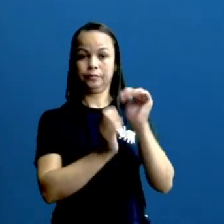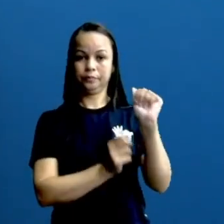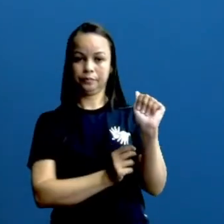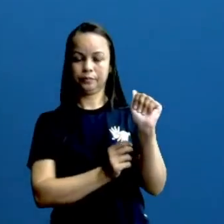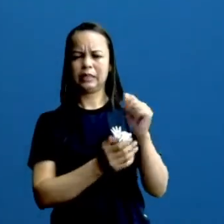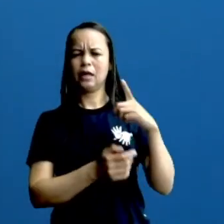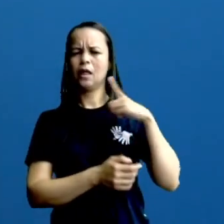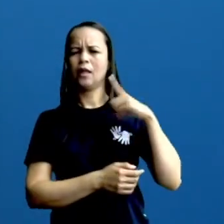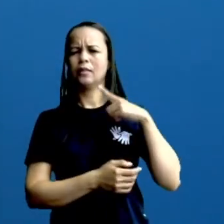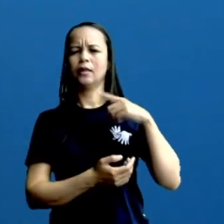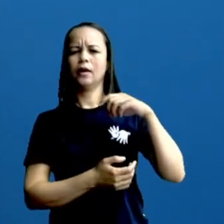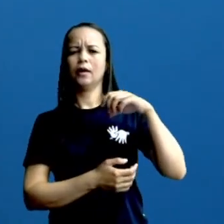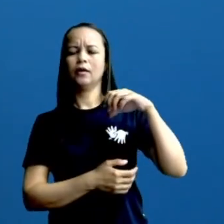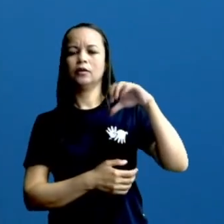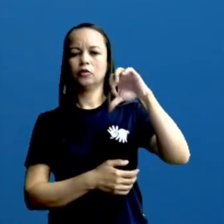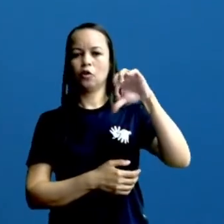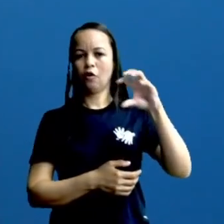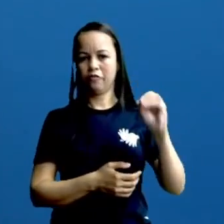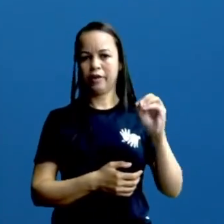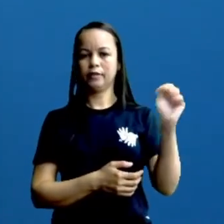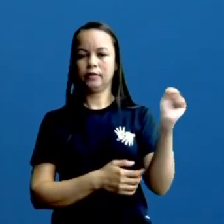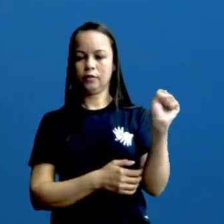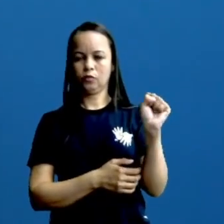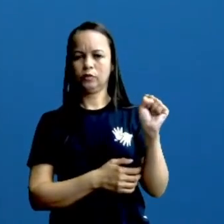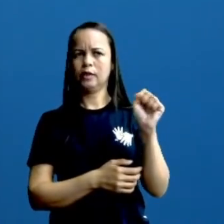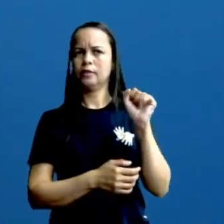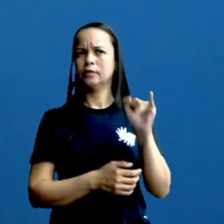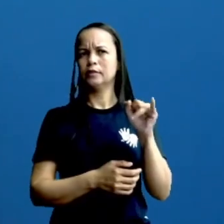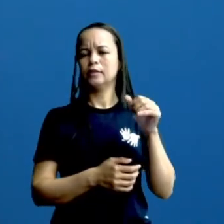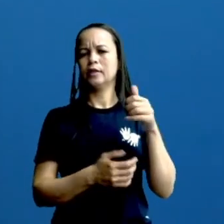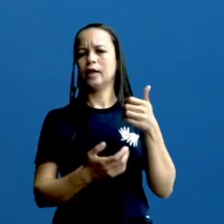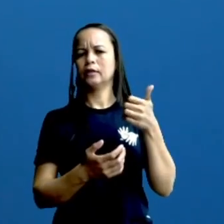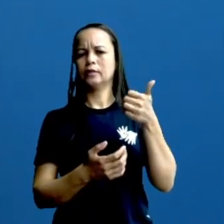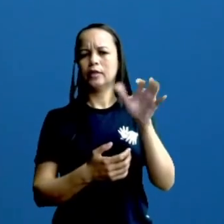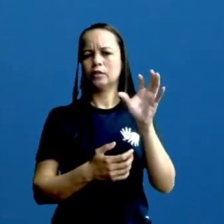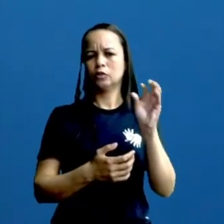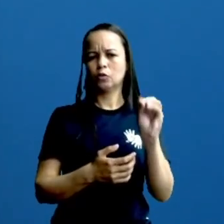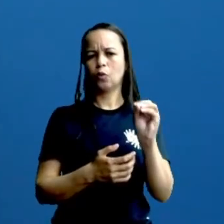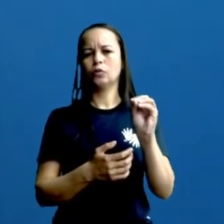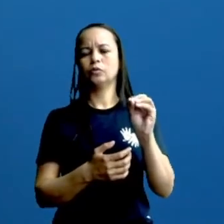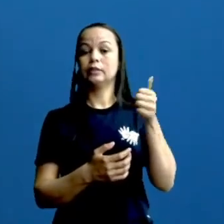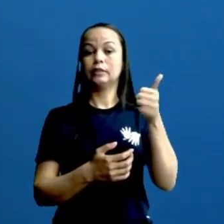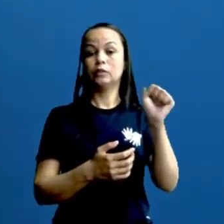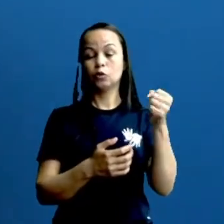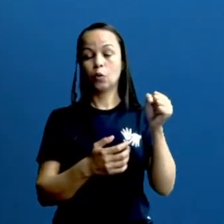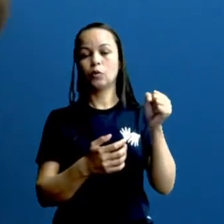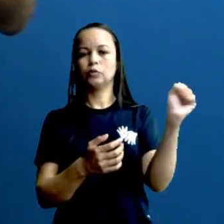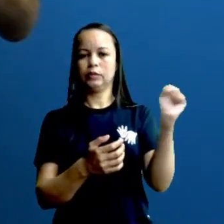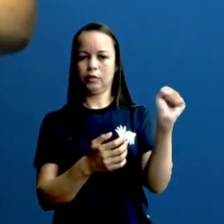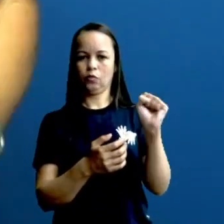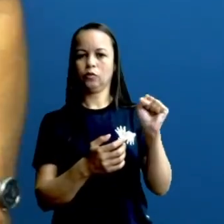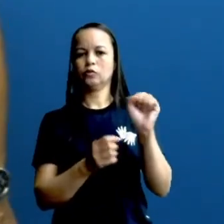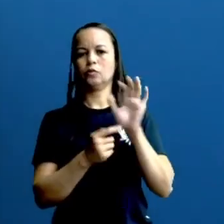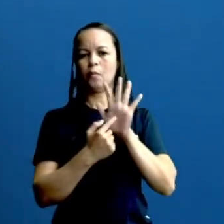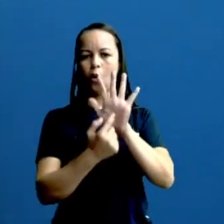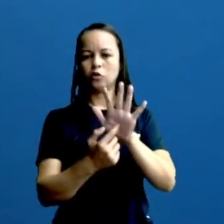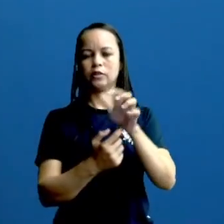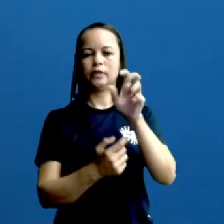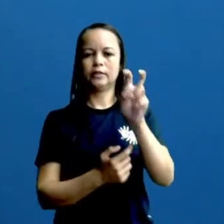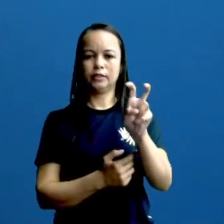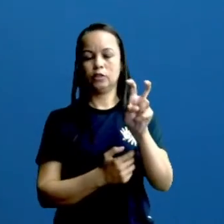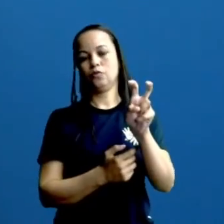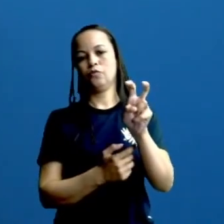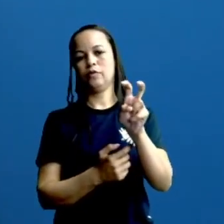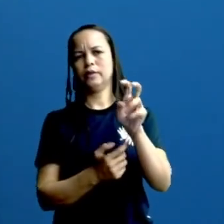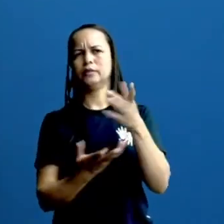A, ele tem 90 segundos. Se cada aparição dá 18 segundos, ele só pode aparecer 5 vezes, porque 5